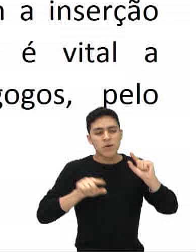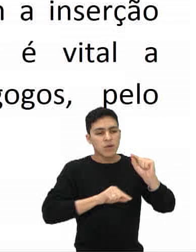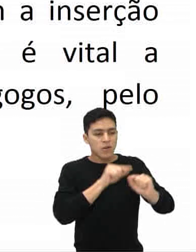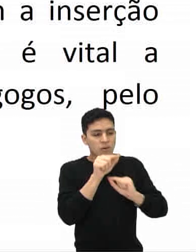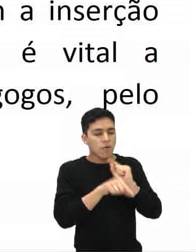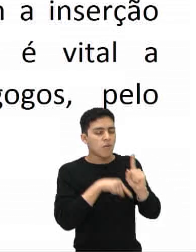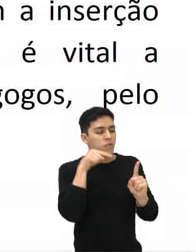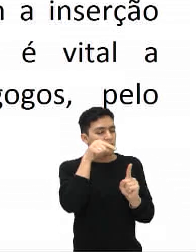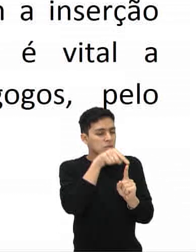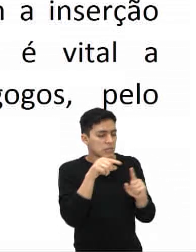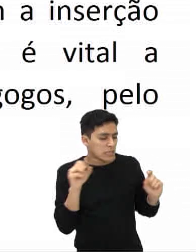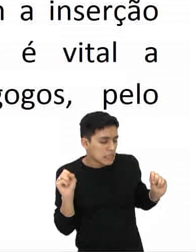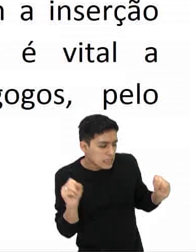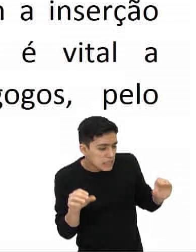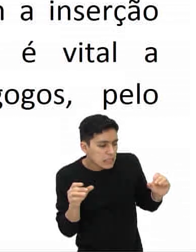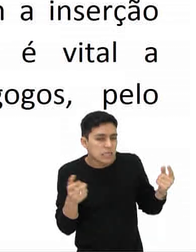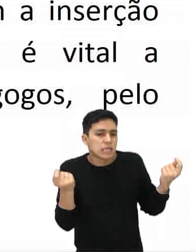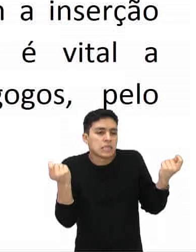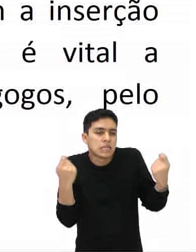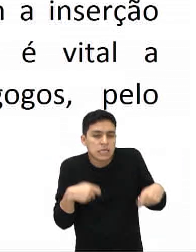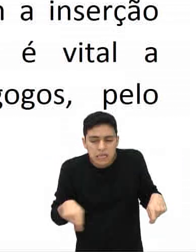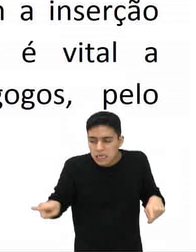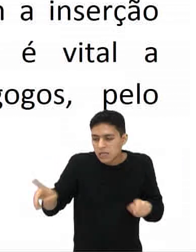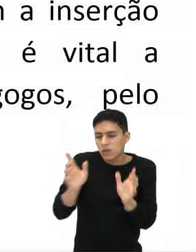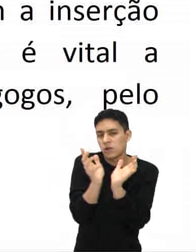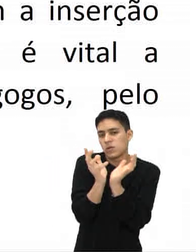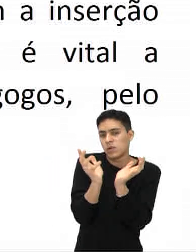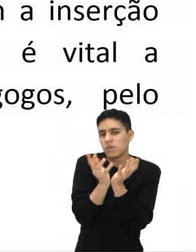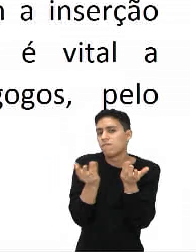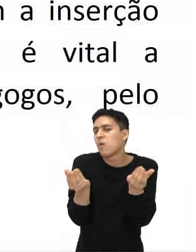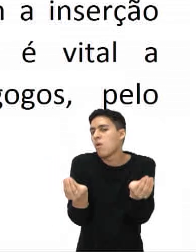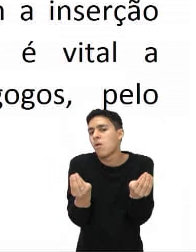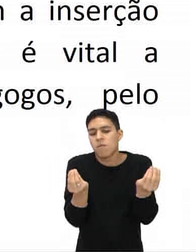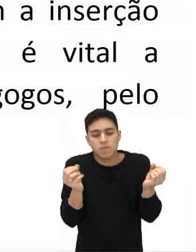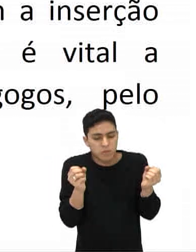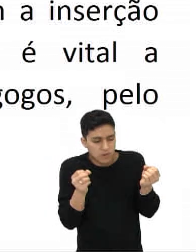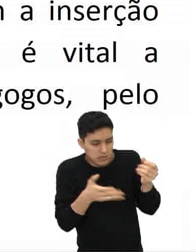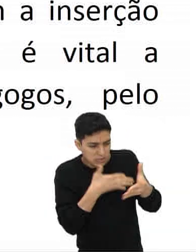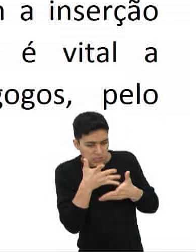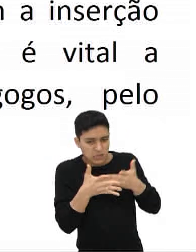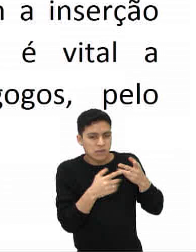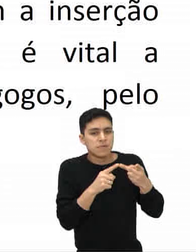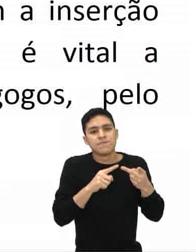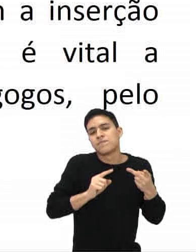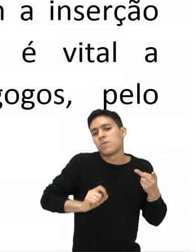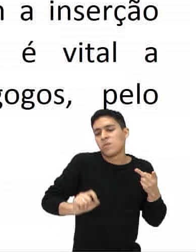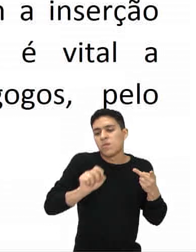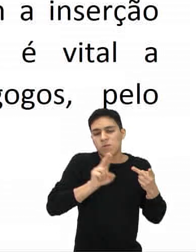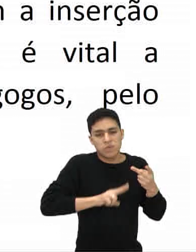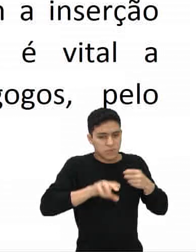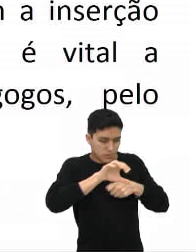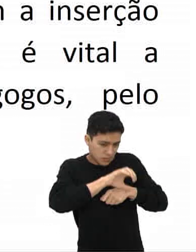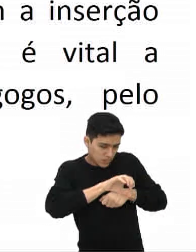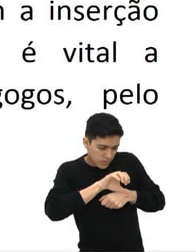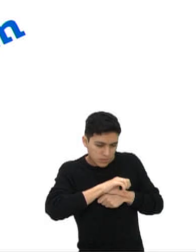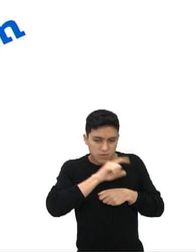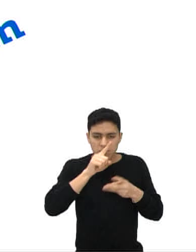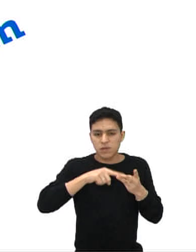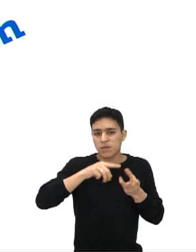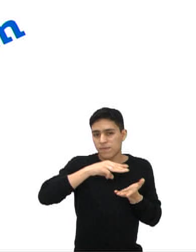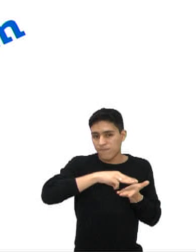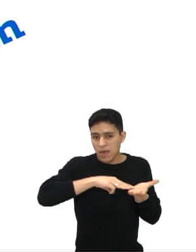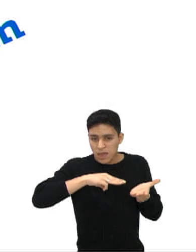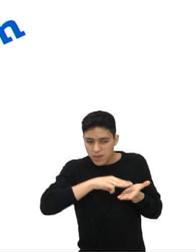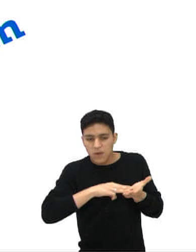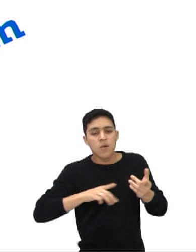de instruir sobre as necessidades de tal grupo, como o ensino em Libras, utilizando cursos e